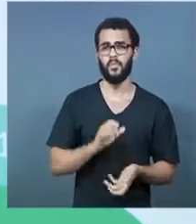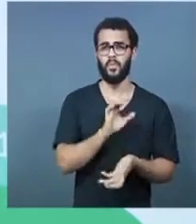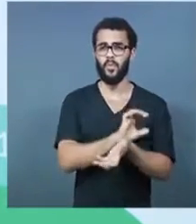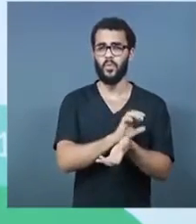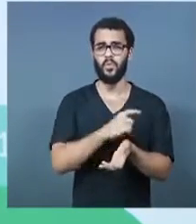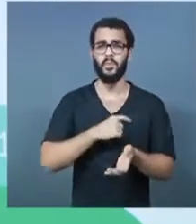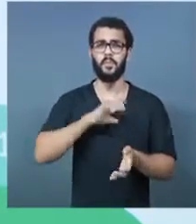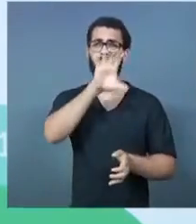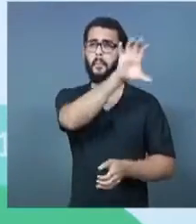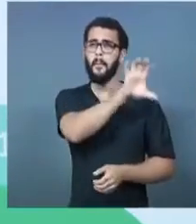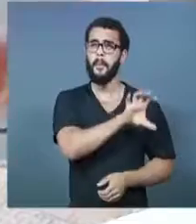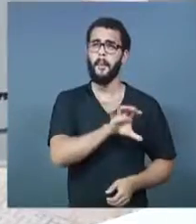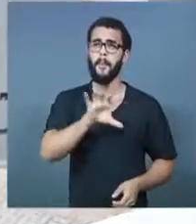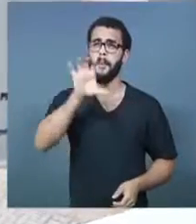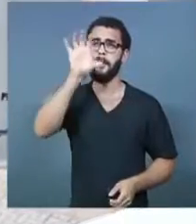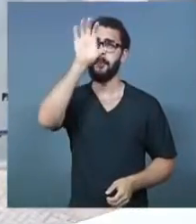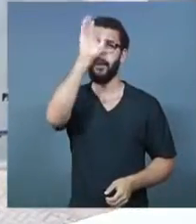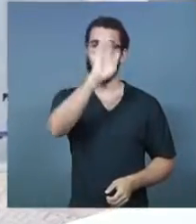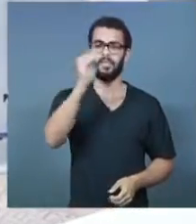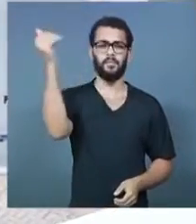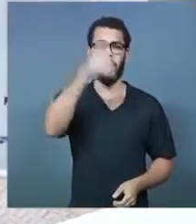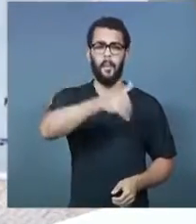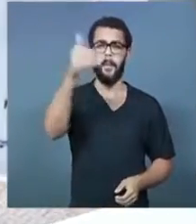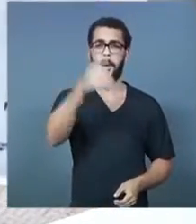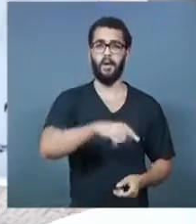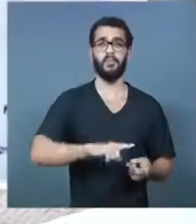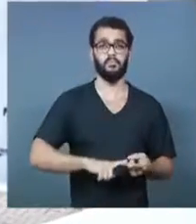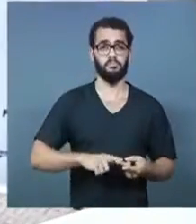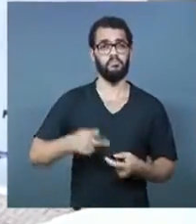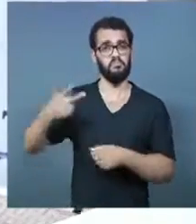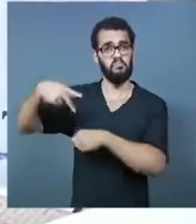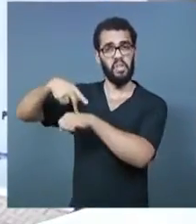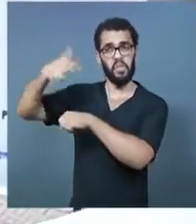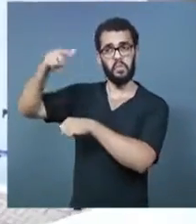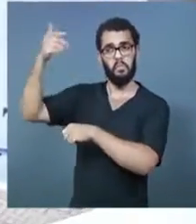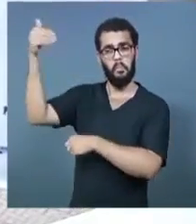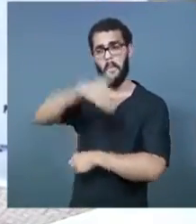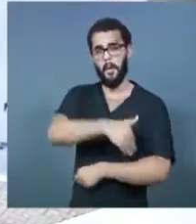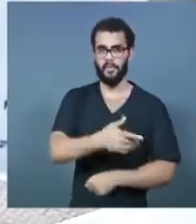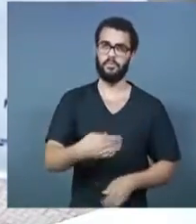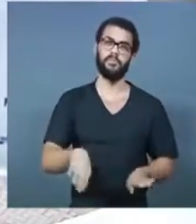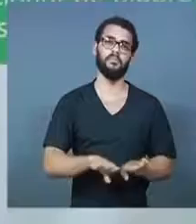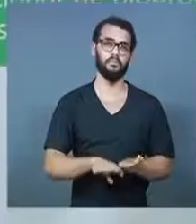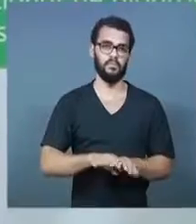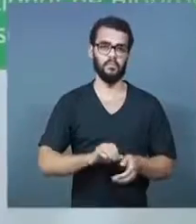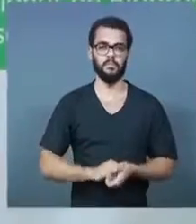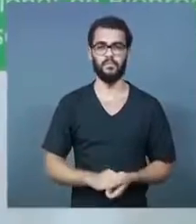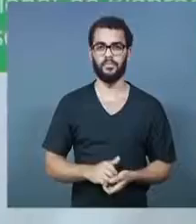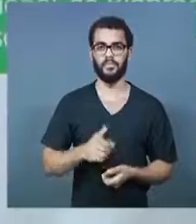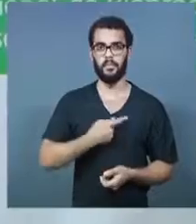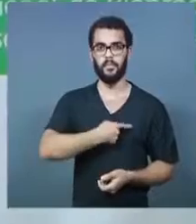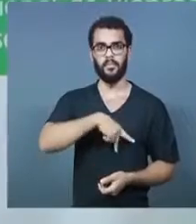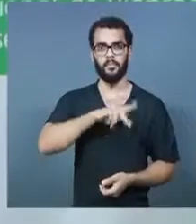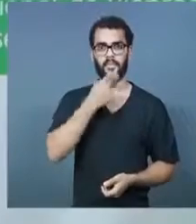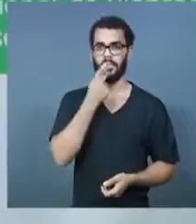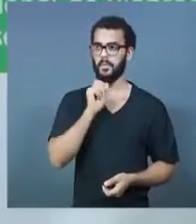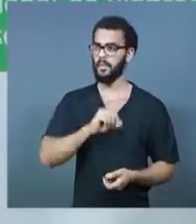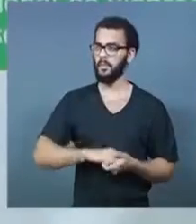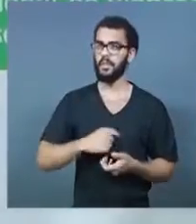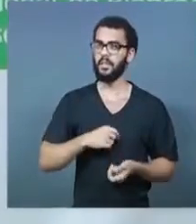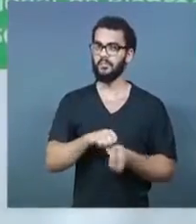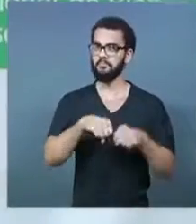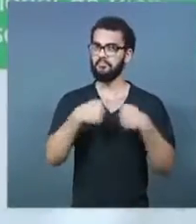Brasil, inclusive do exterior. Para a presidente do simpósio, receber o evento e seus participantes é motivo de orgulho